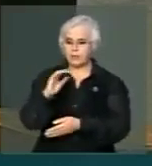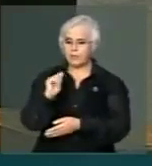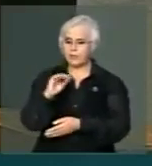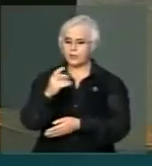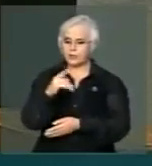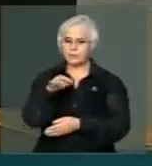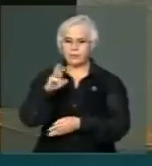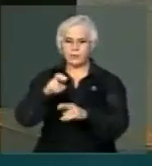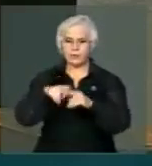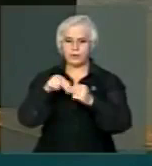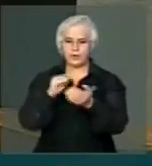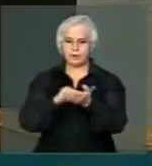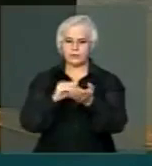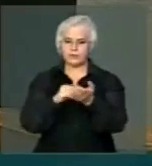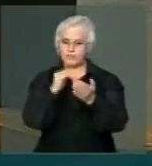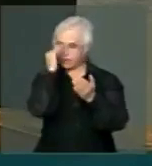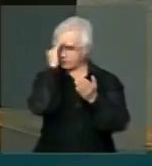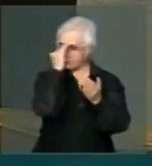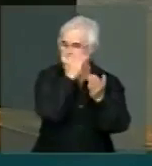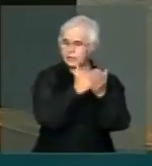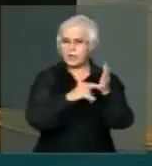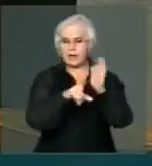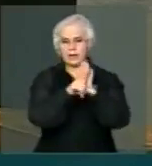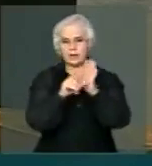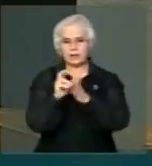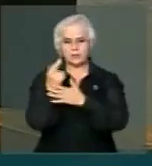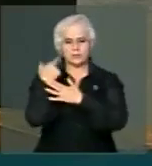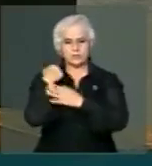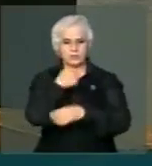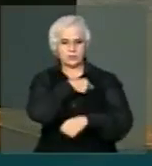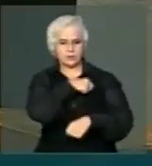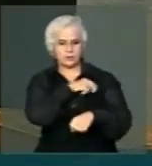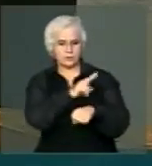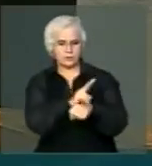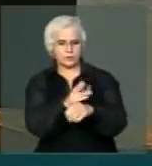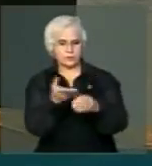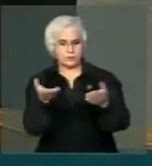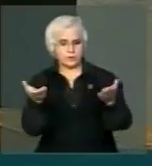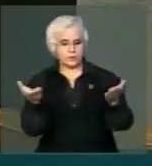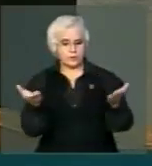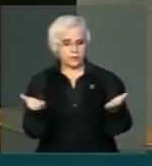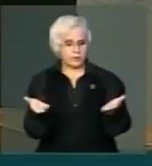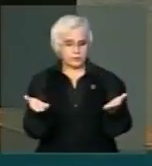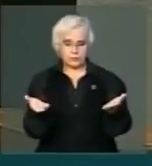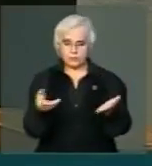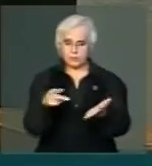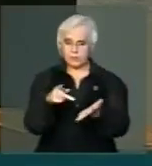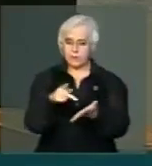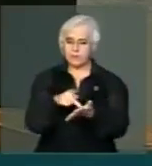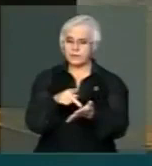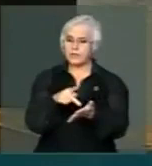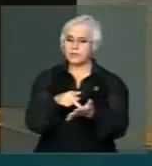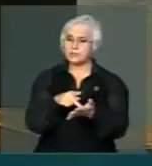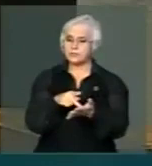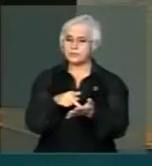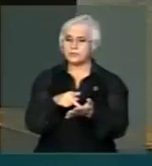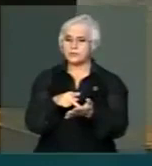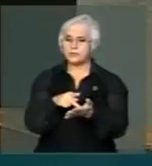de responsabilidade fiscal. Eu quero justificar meu voto. Isso virou, sem dúvida,